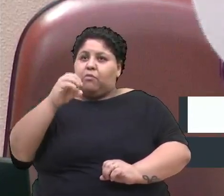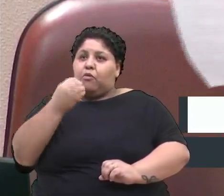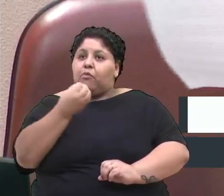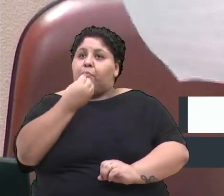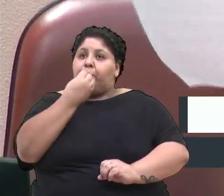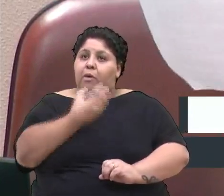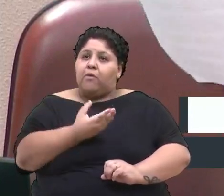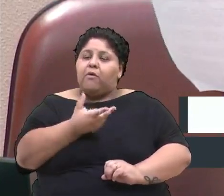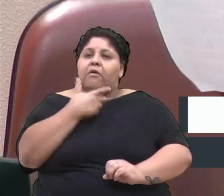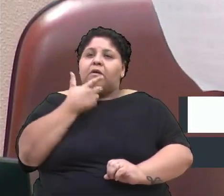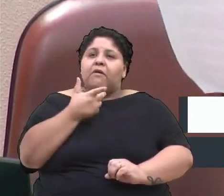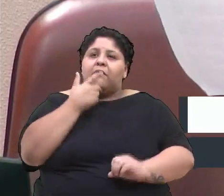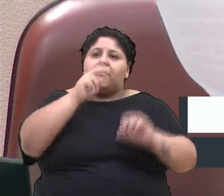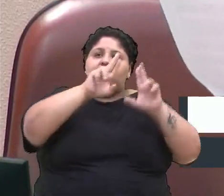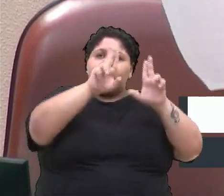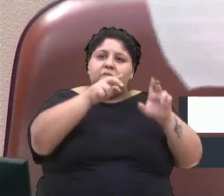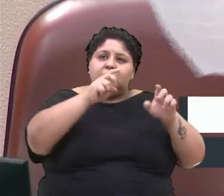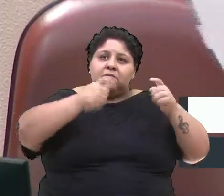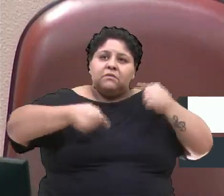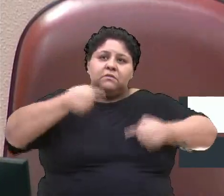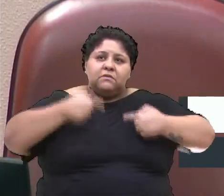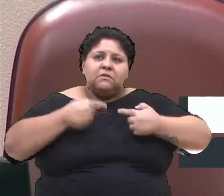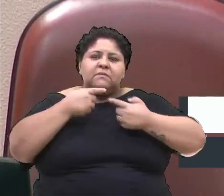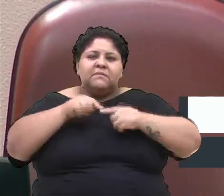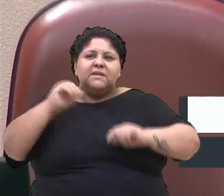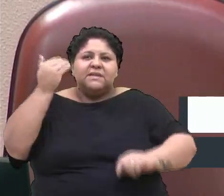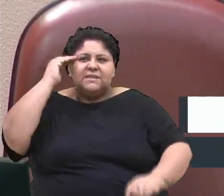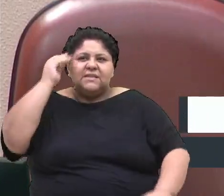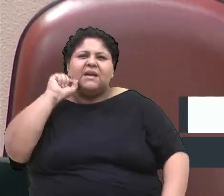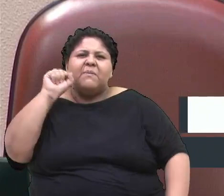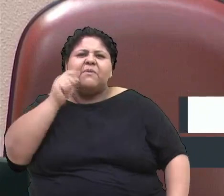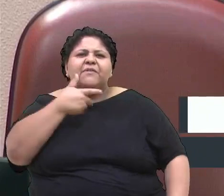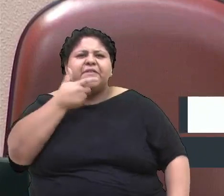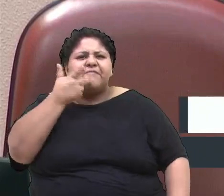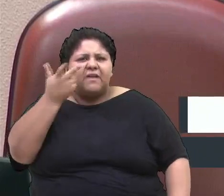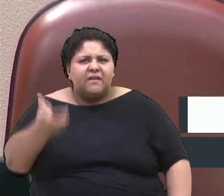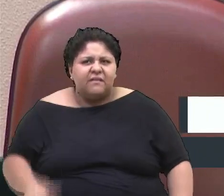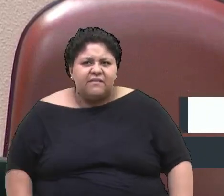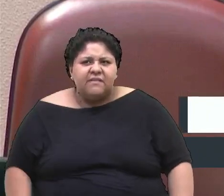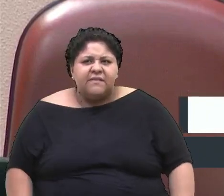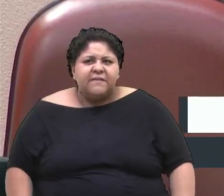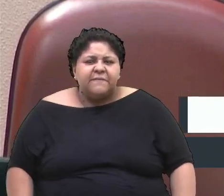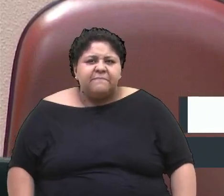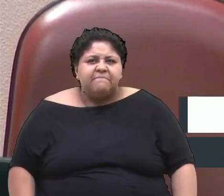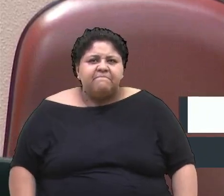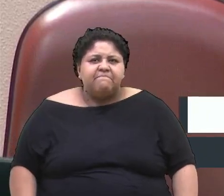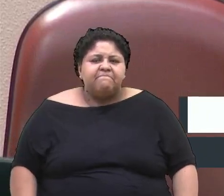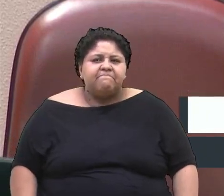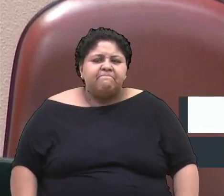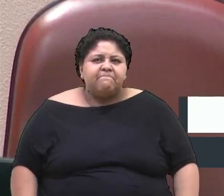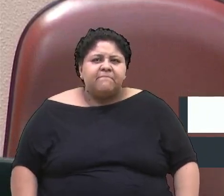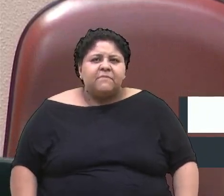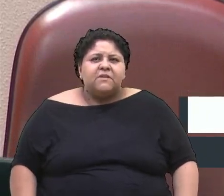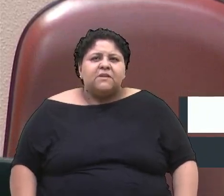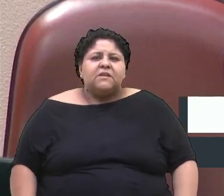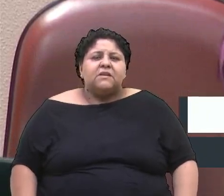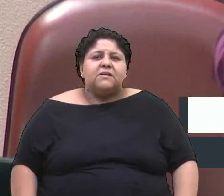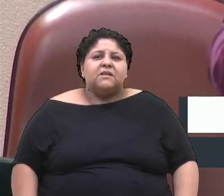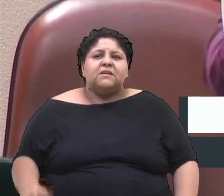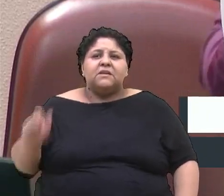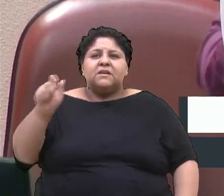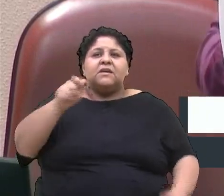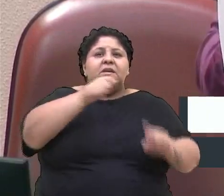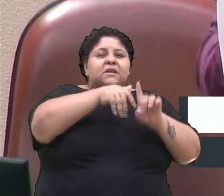Ele disse que o tema será discutido, mas sabe o que ele diz na entrevista dele? Ele diz a seguinte situação: a sociedade tem